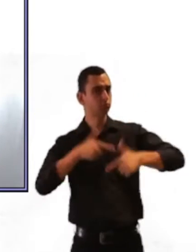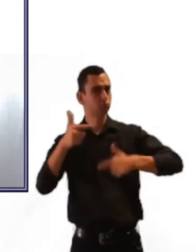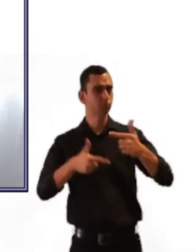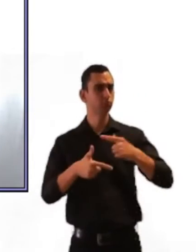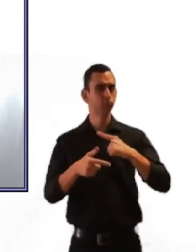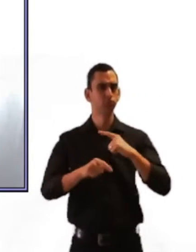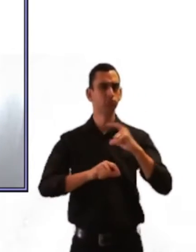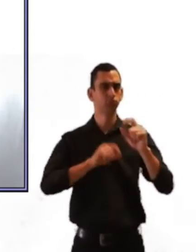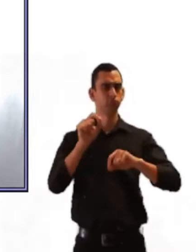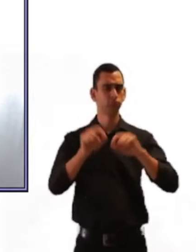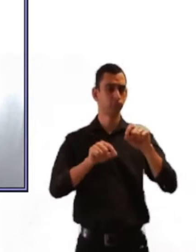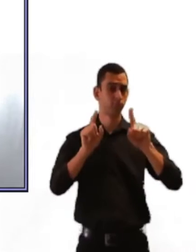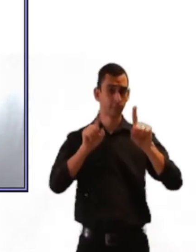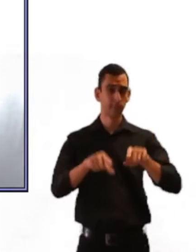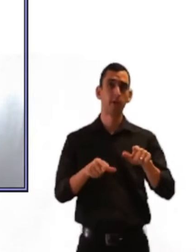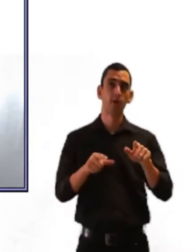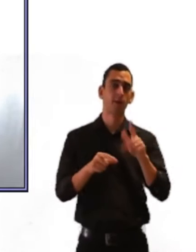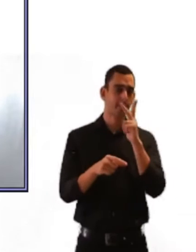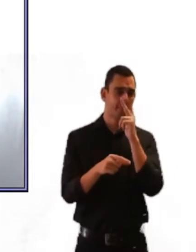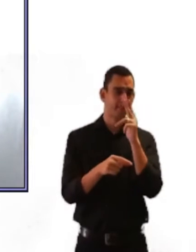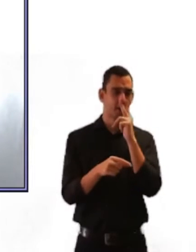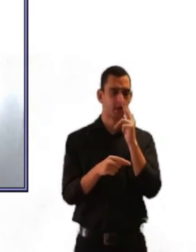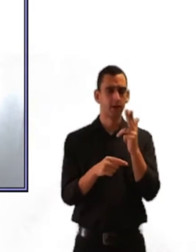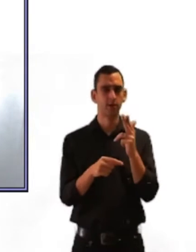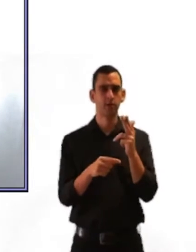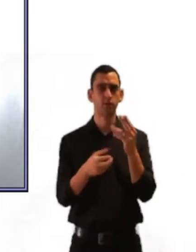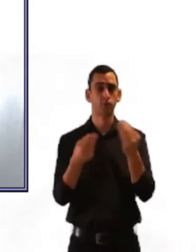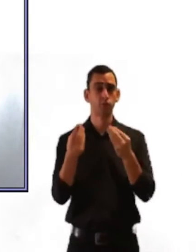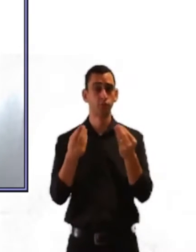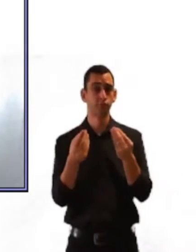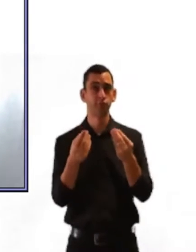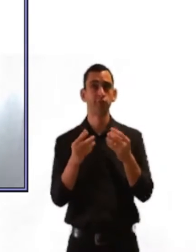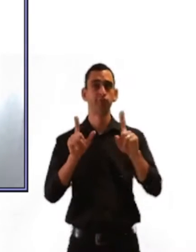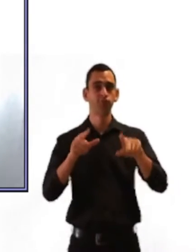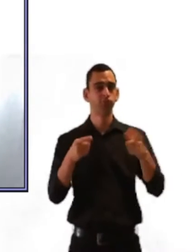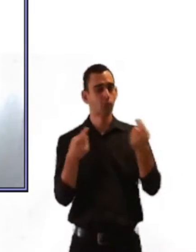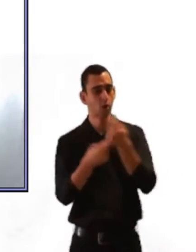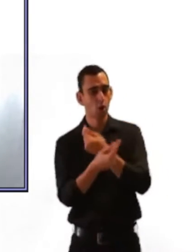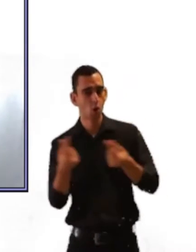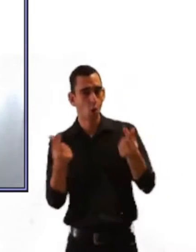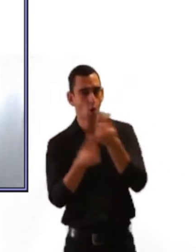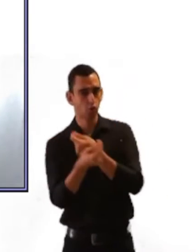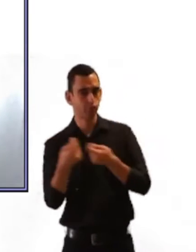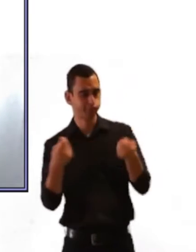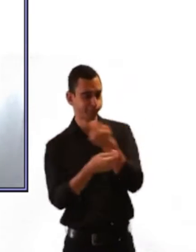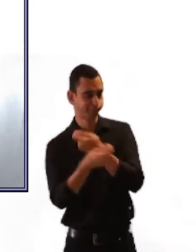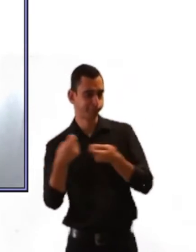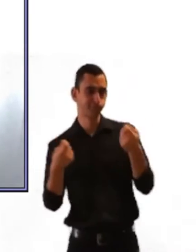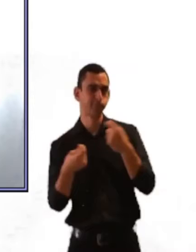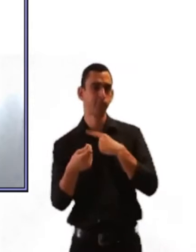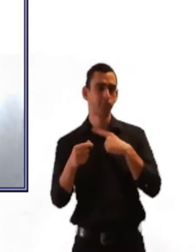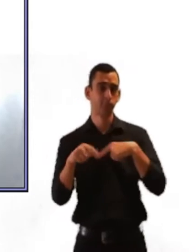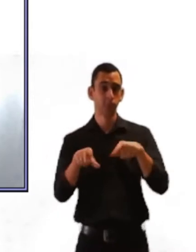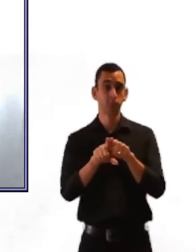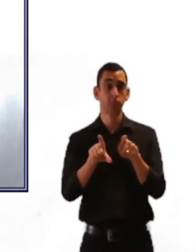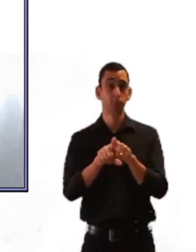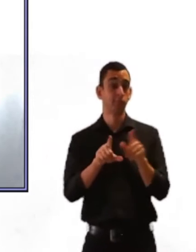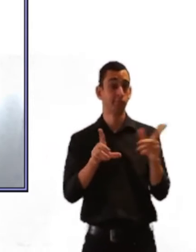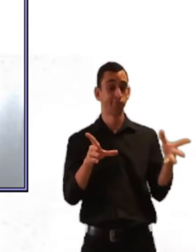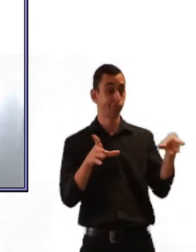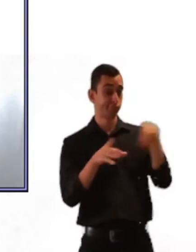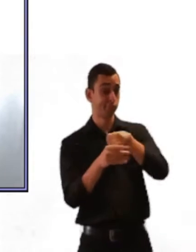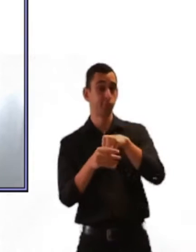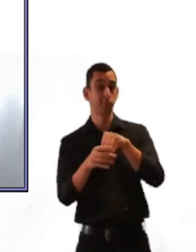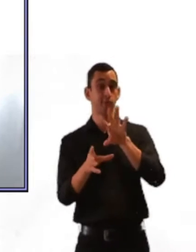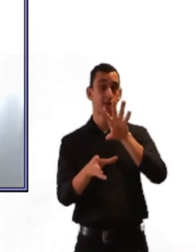A teoria dos jogos, ela tem um aspecto econômico, e esse aspecto econômico foi trazido para o direito com